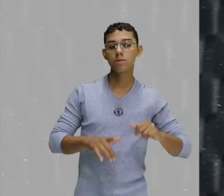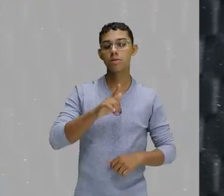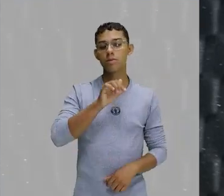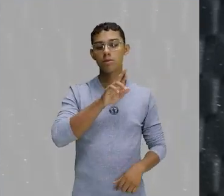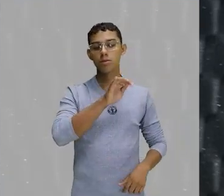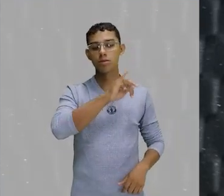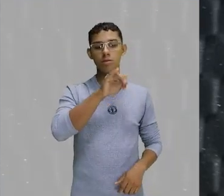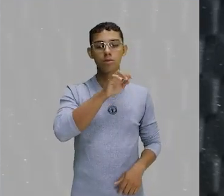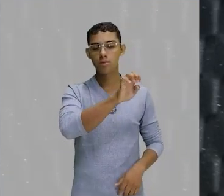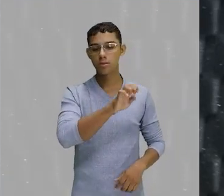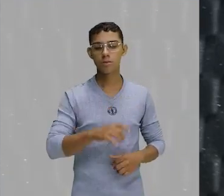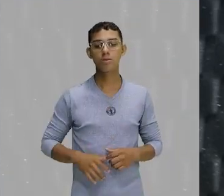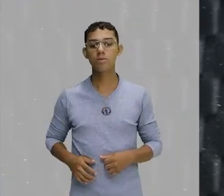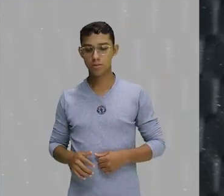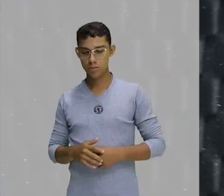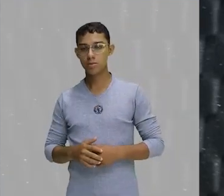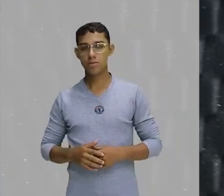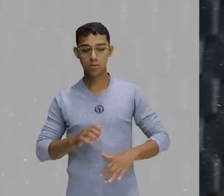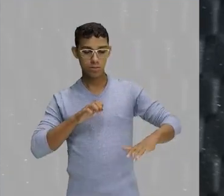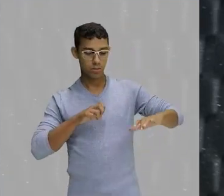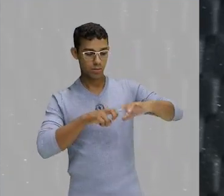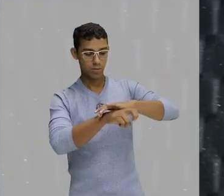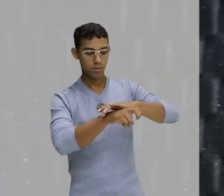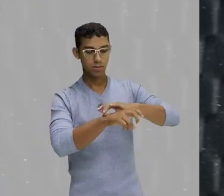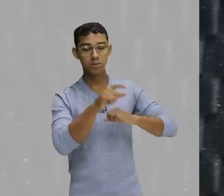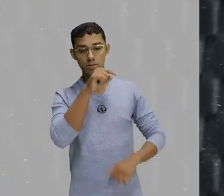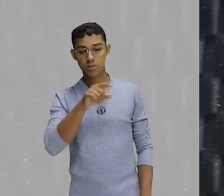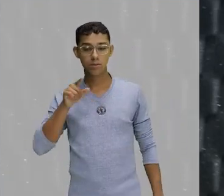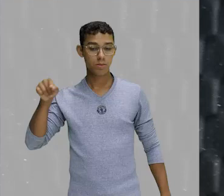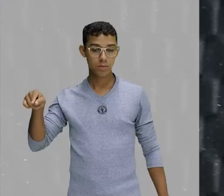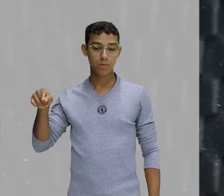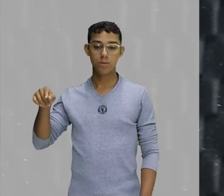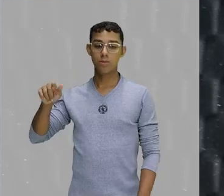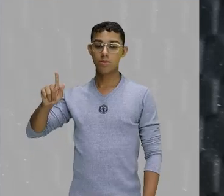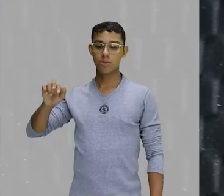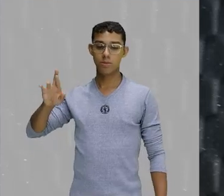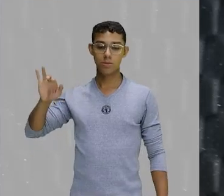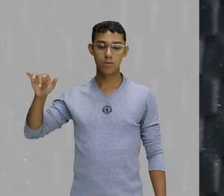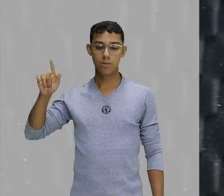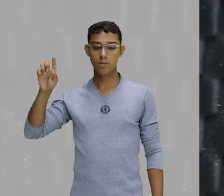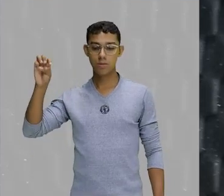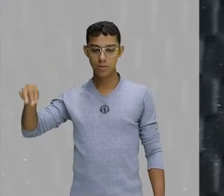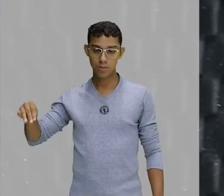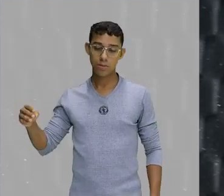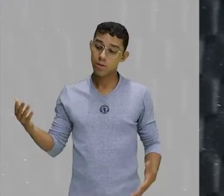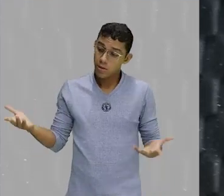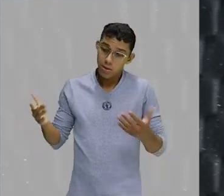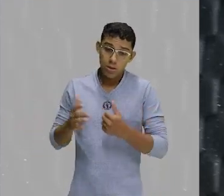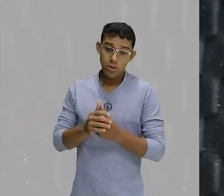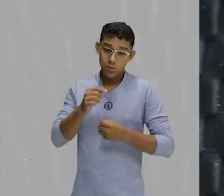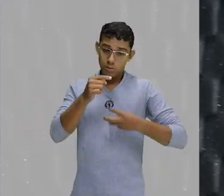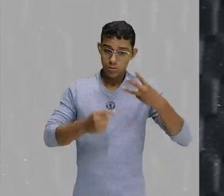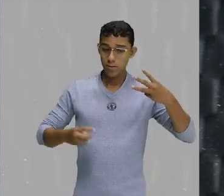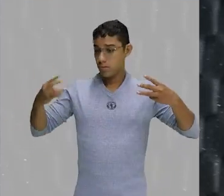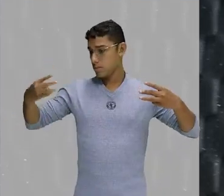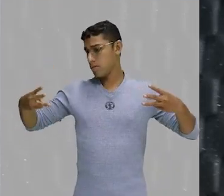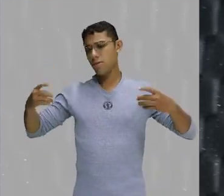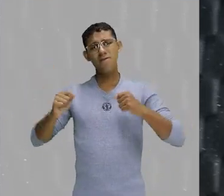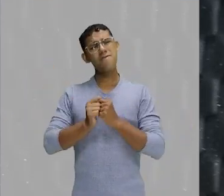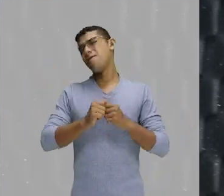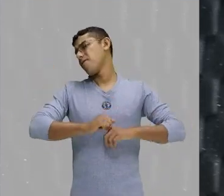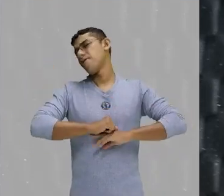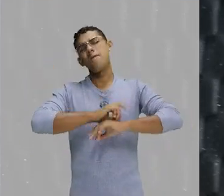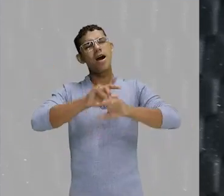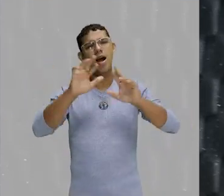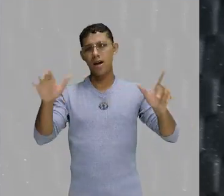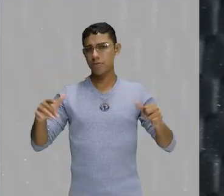garaje para a garagem. Então, entra aqui também a regra. Eu coloquei só essas 6, mas tem várias, tá? Não